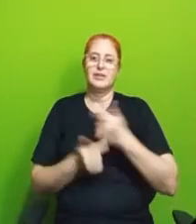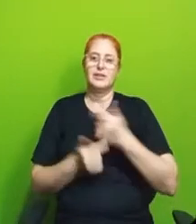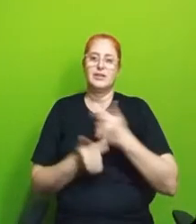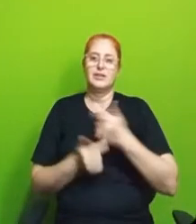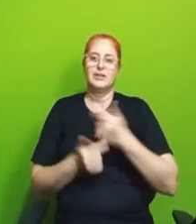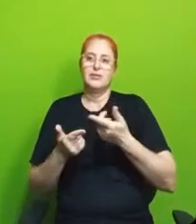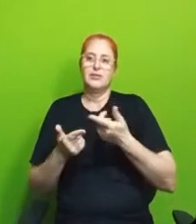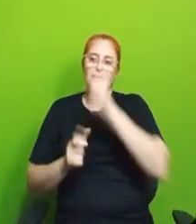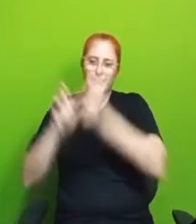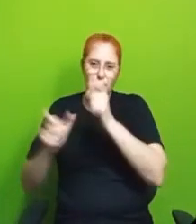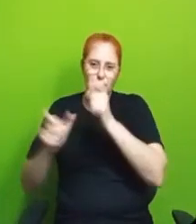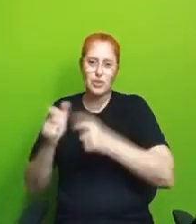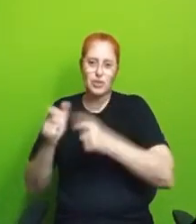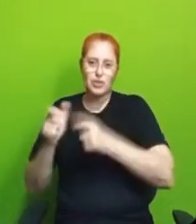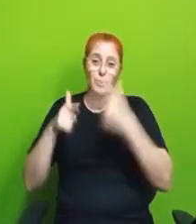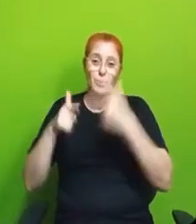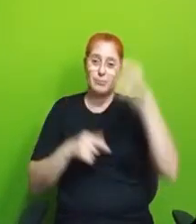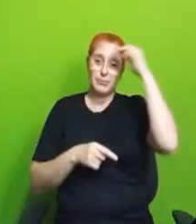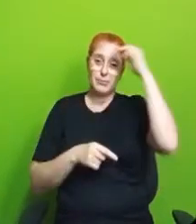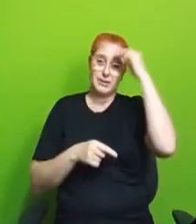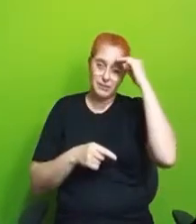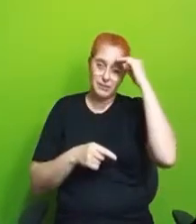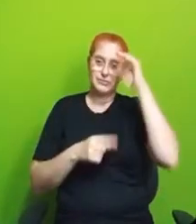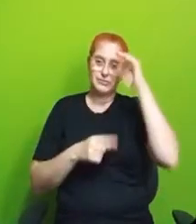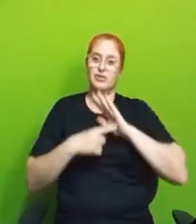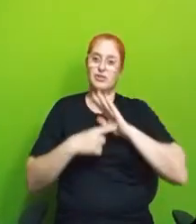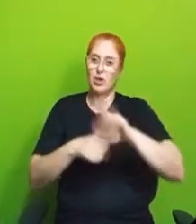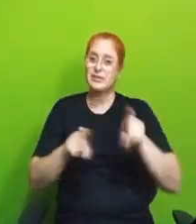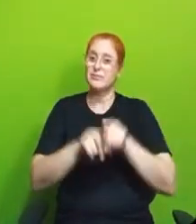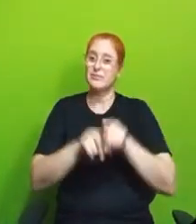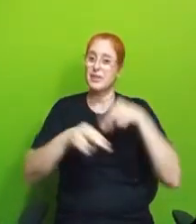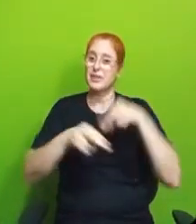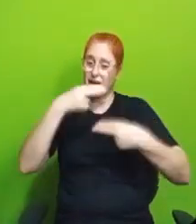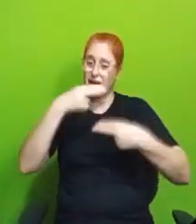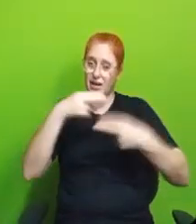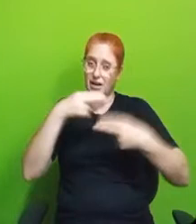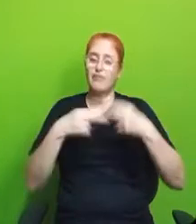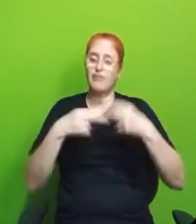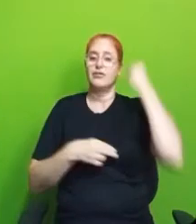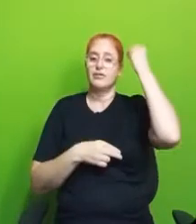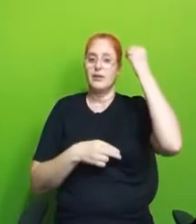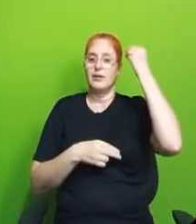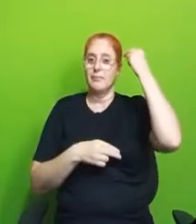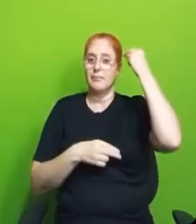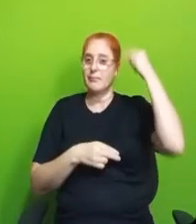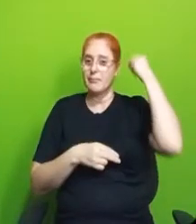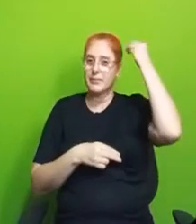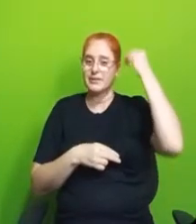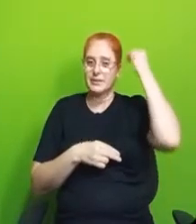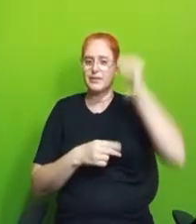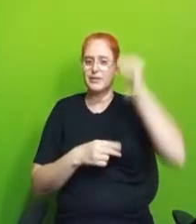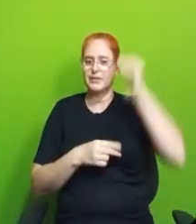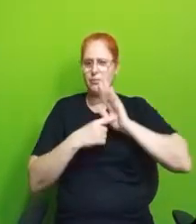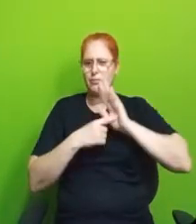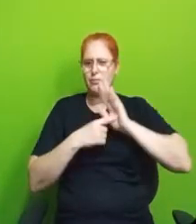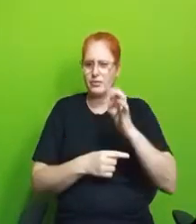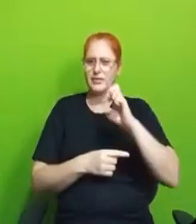mostra essa contradição do processo de reforma sanitária, psiquiátrica. Como eu mostro na minha tese as contradições do processo